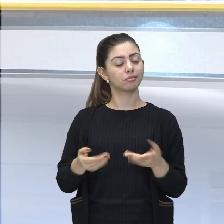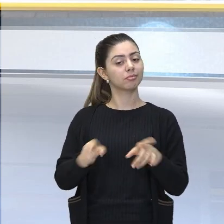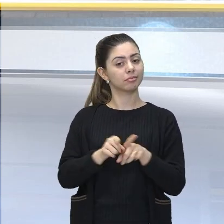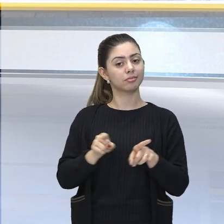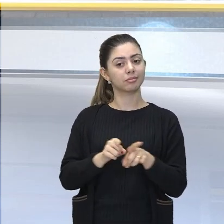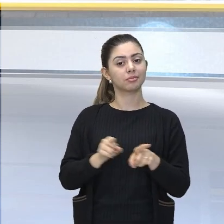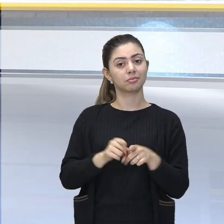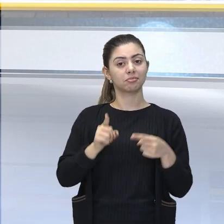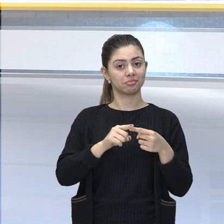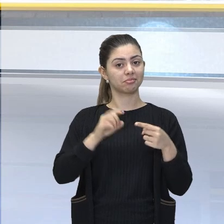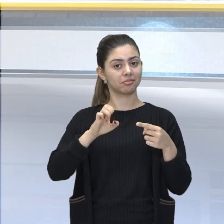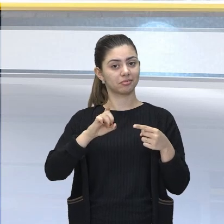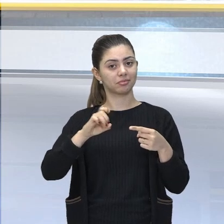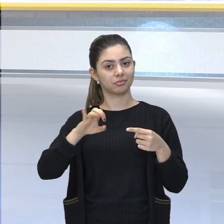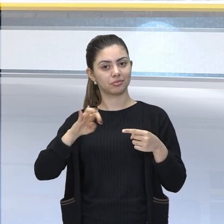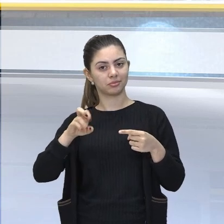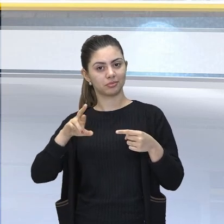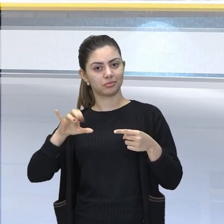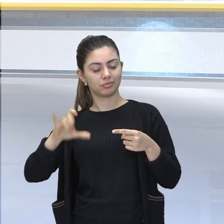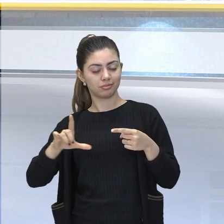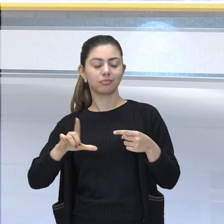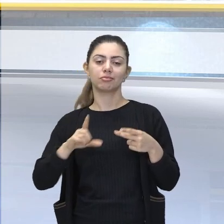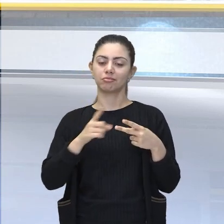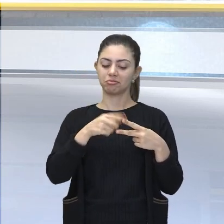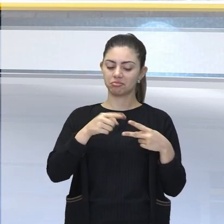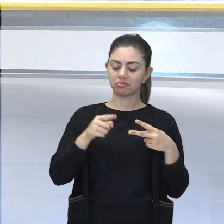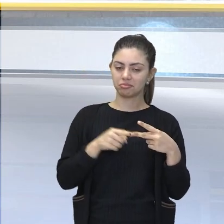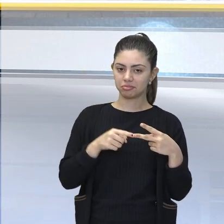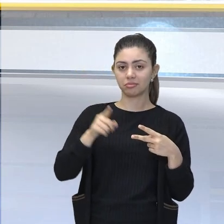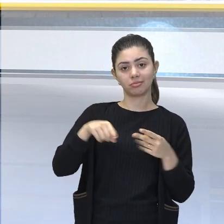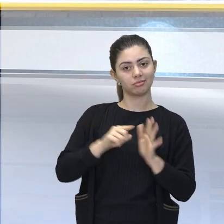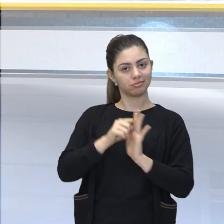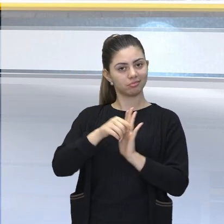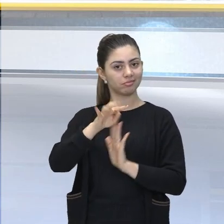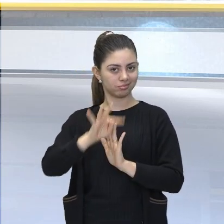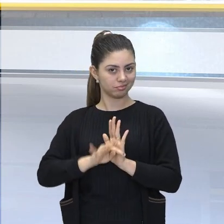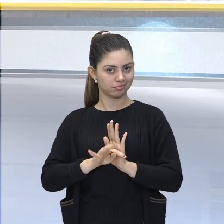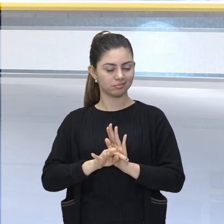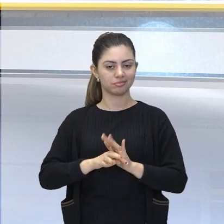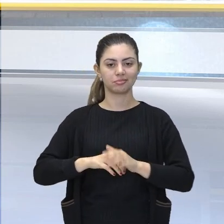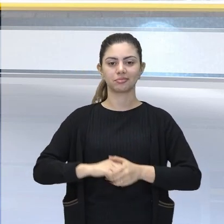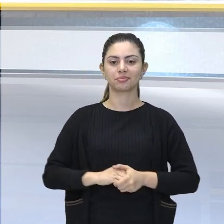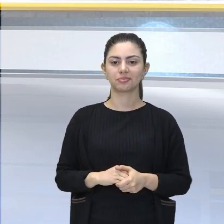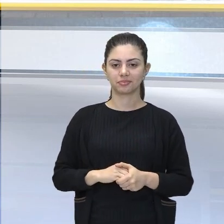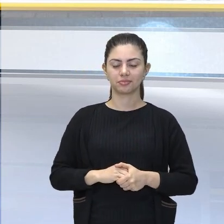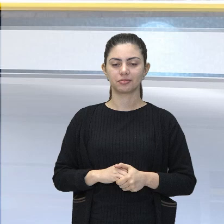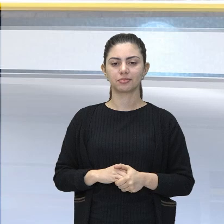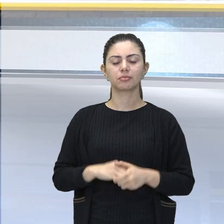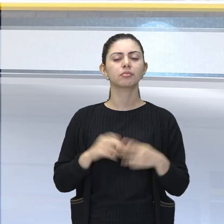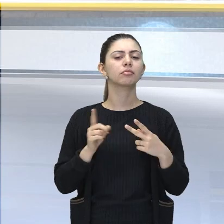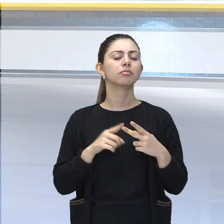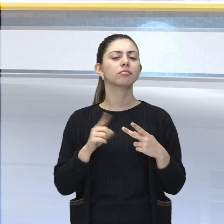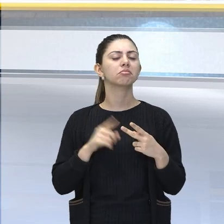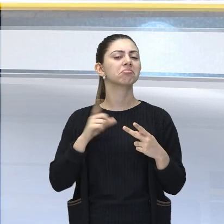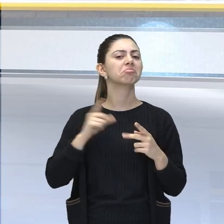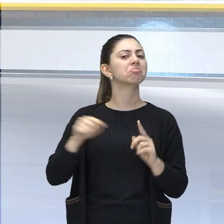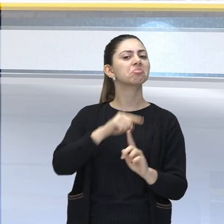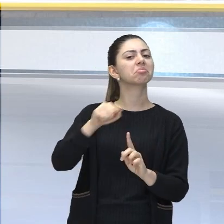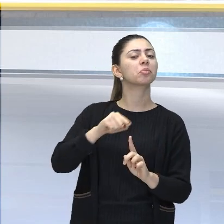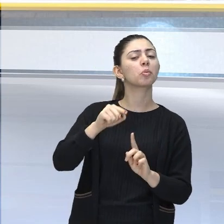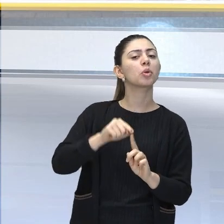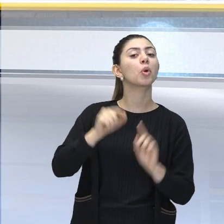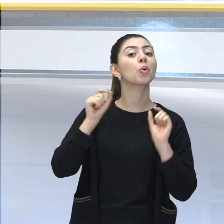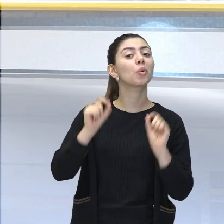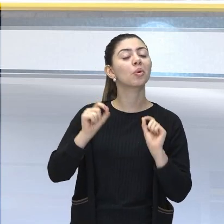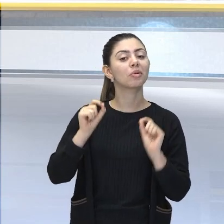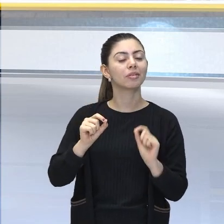o editorial. Então, ele também é um gênero textual. Então, qual é o intuito, qual é o objetivo quando